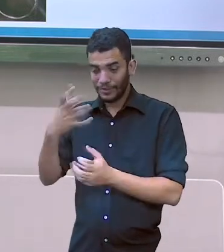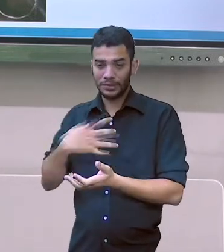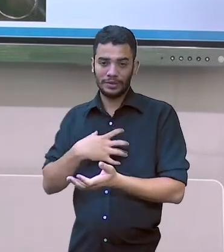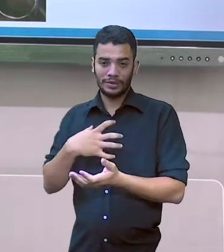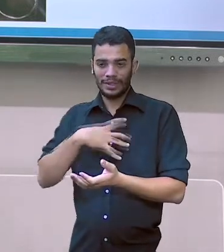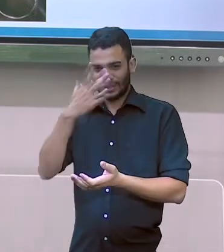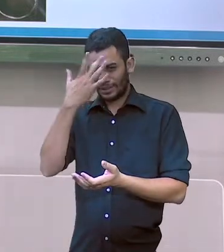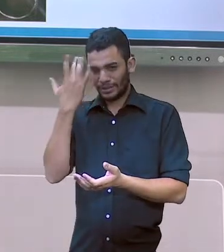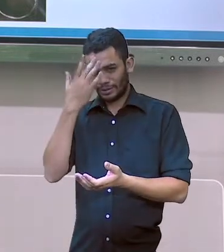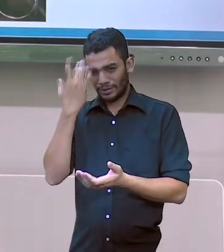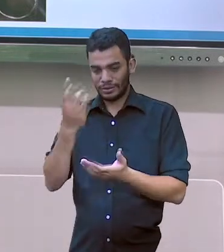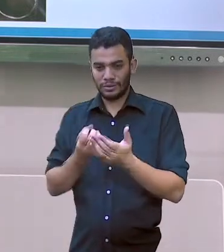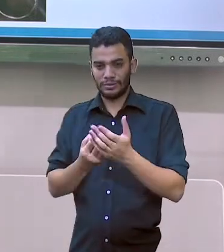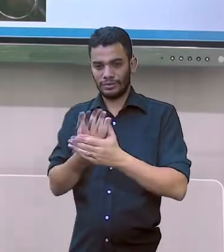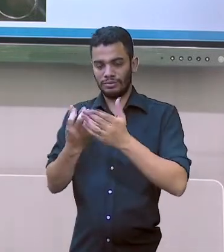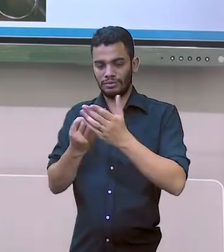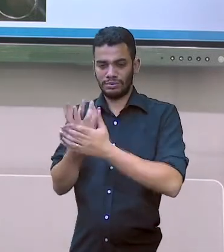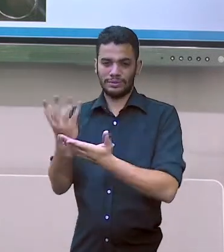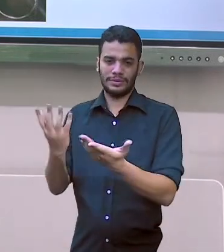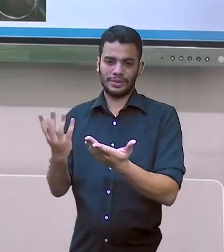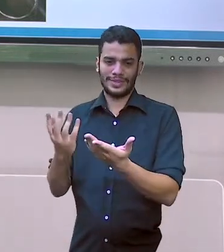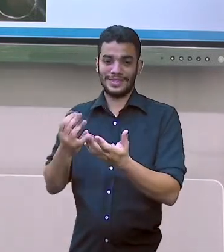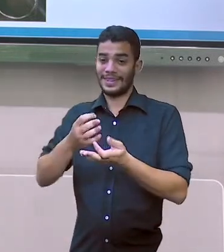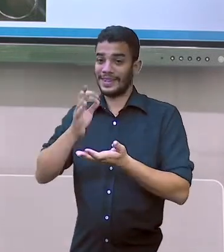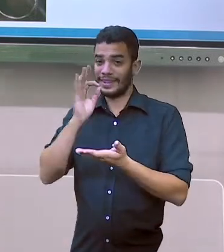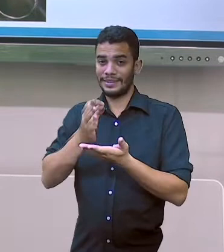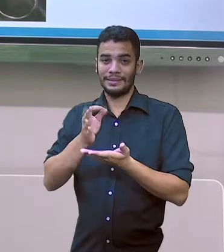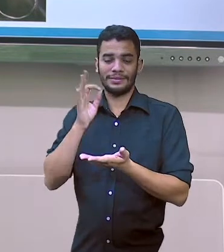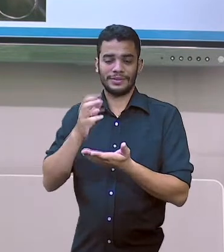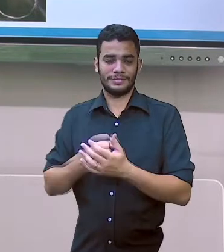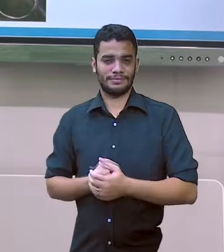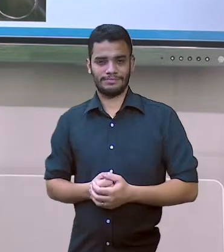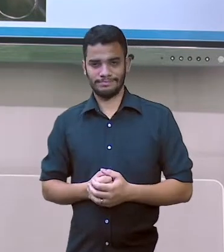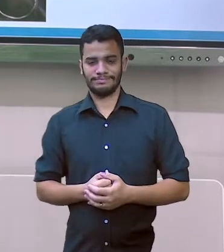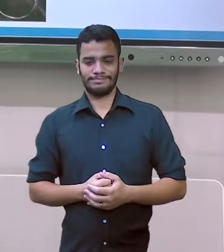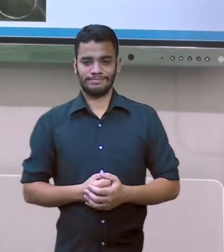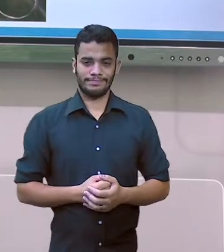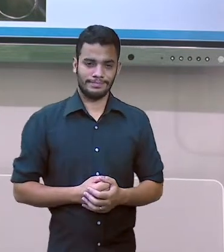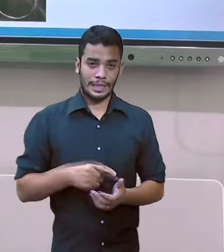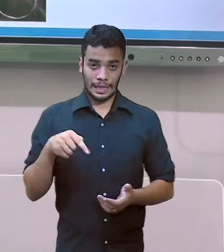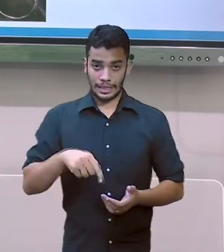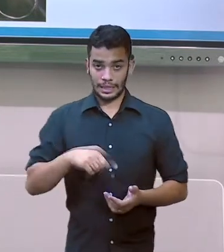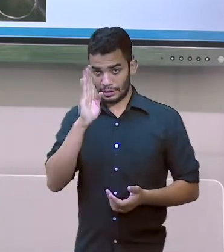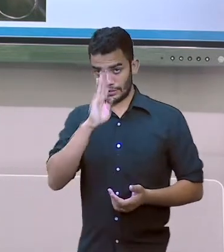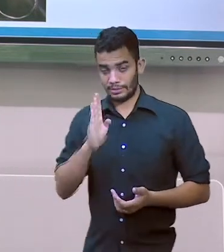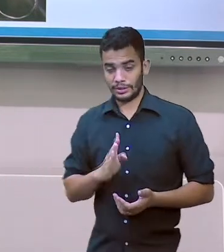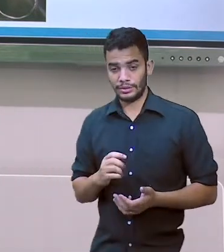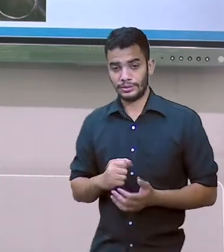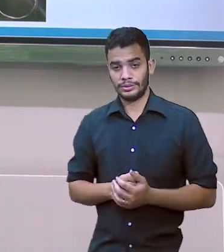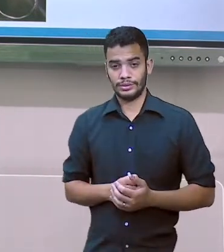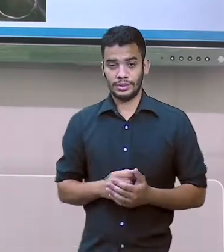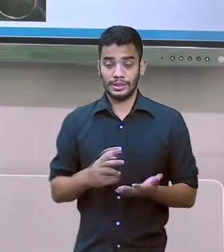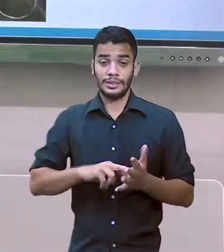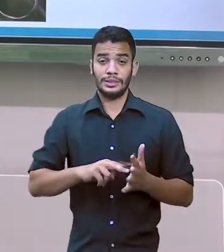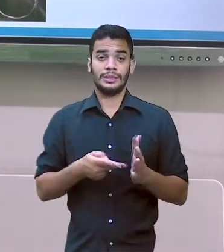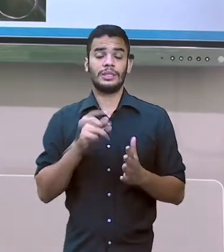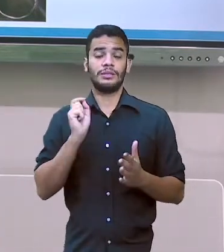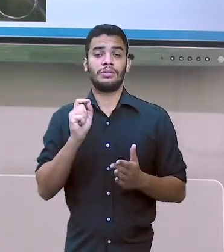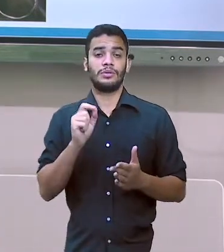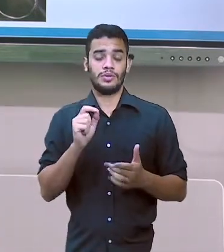o nosso processo industrial nasceu aqui, nós vamos voltar e falar assim, olha, as profissões mudam a cada dia. E